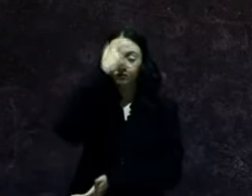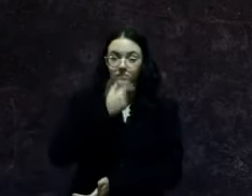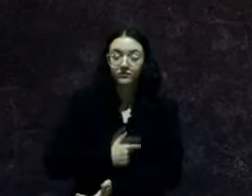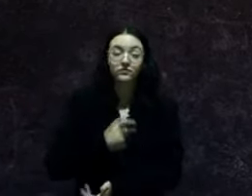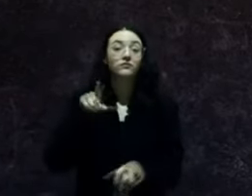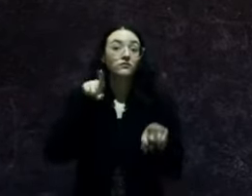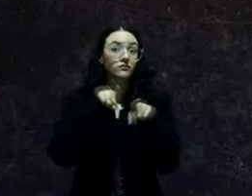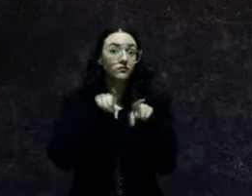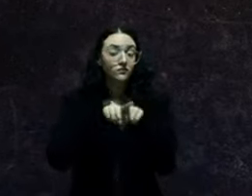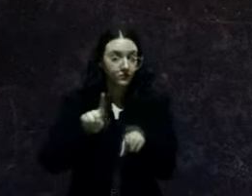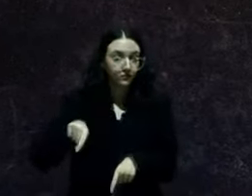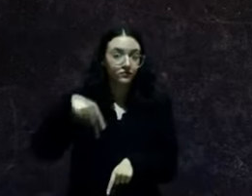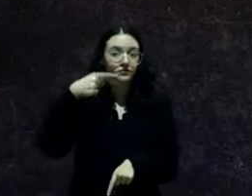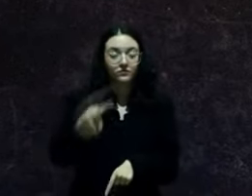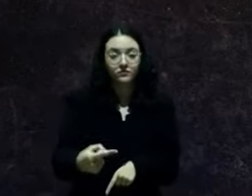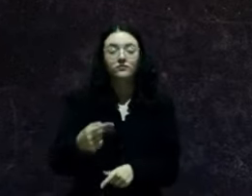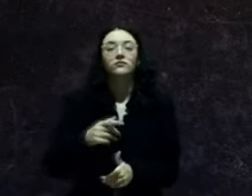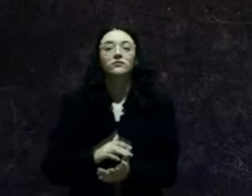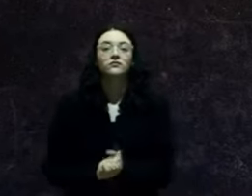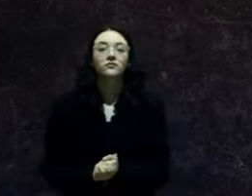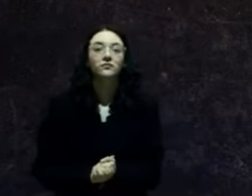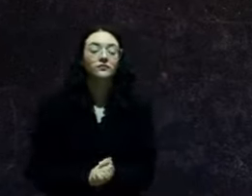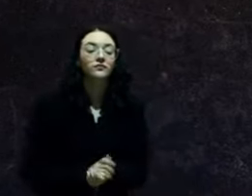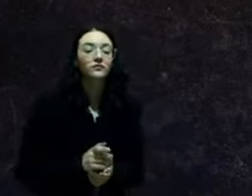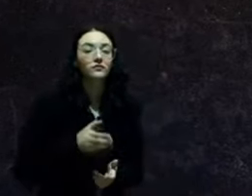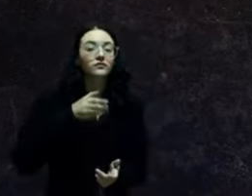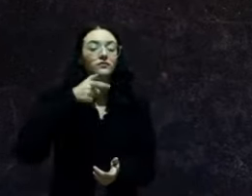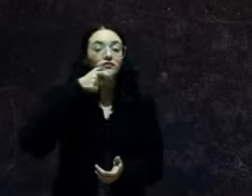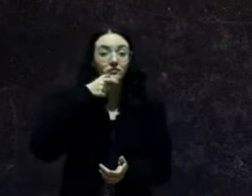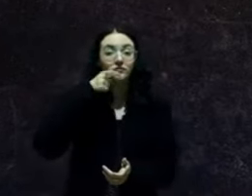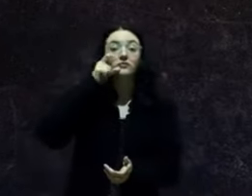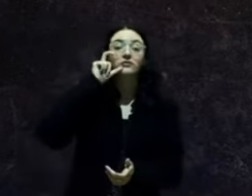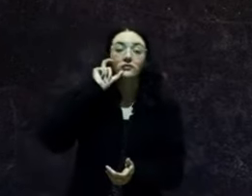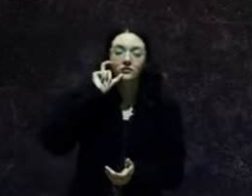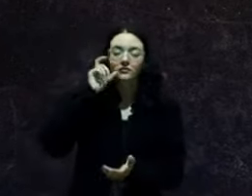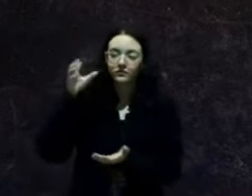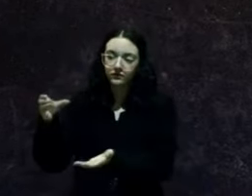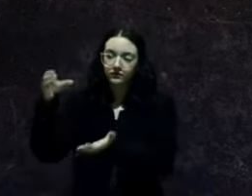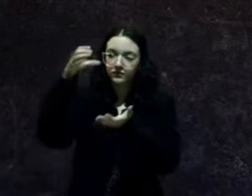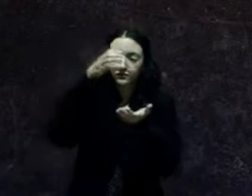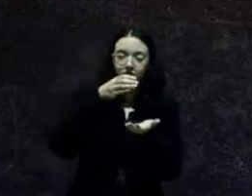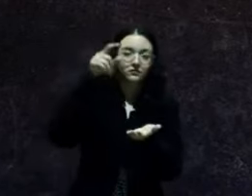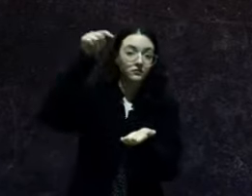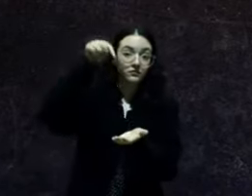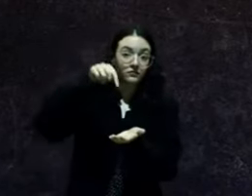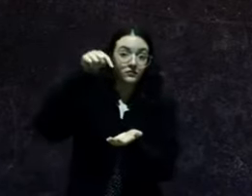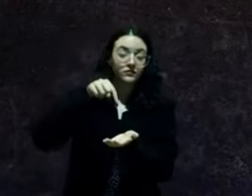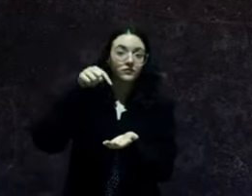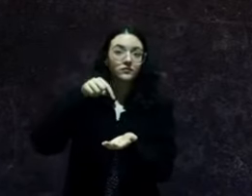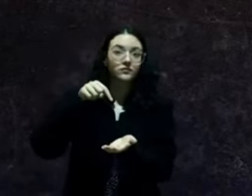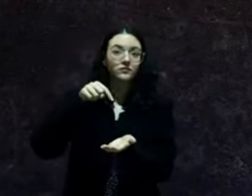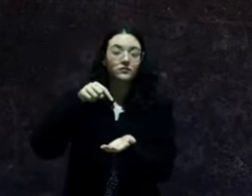da ceia, ele pegou também o cálice, dizendo: esse cálice é a